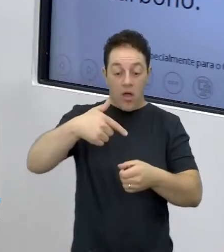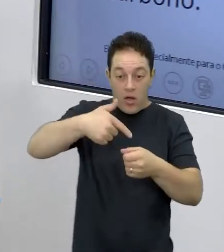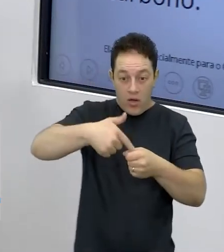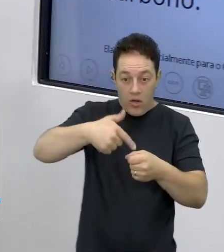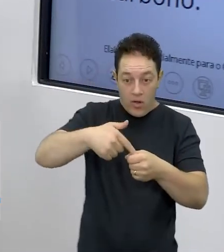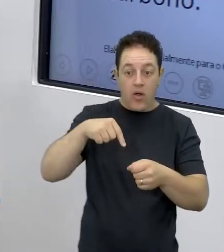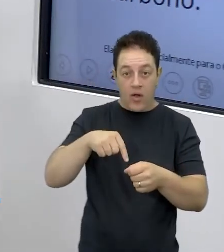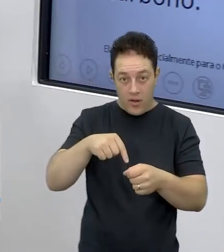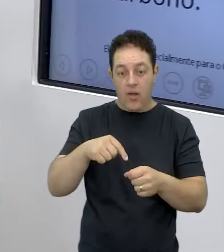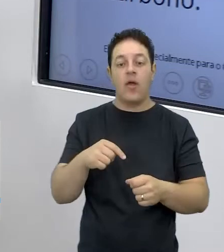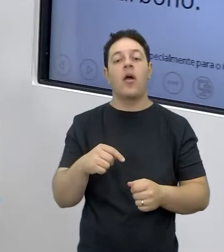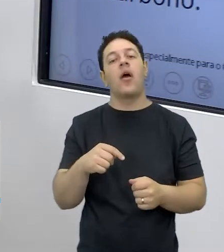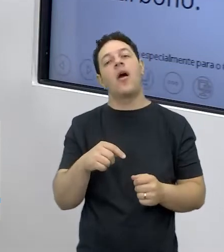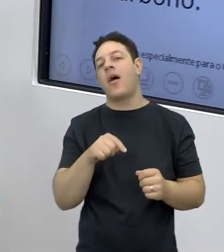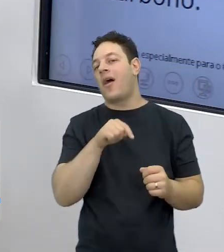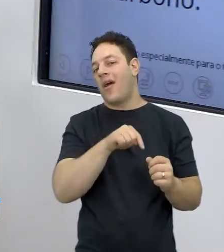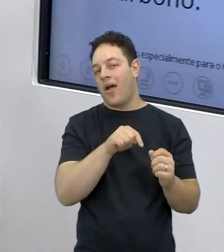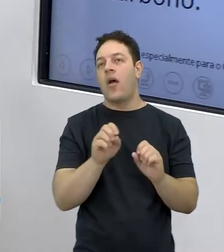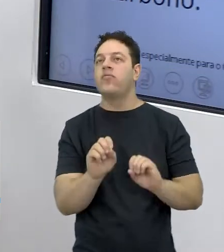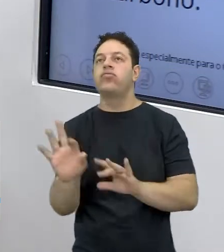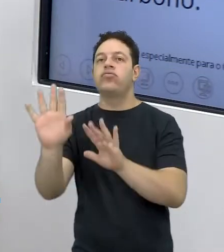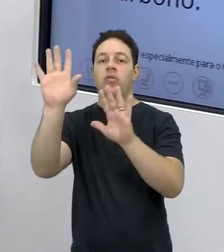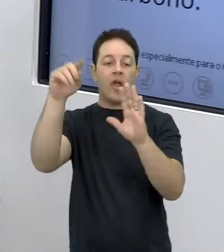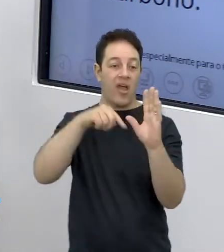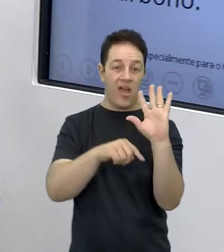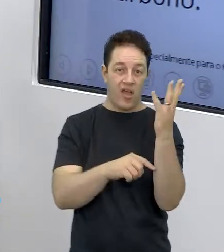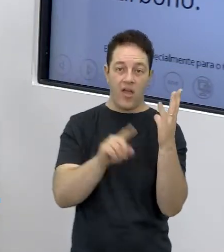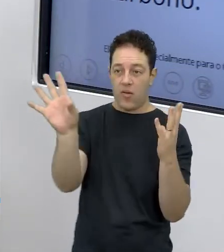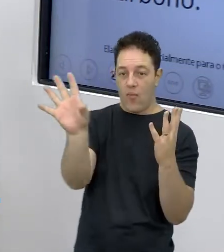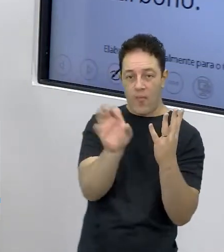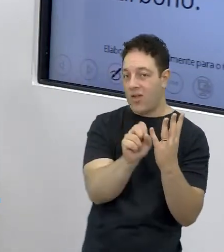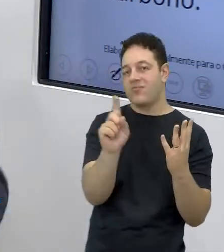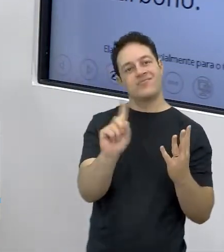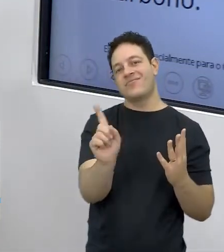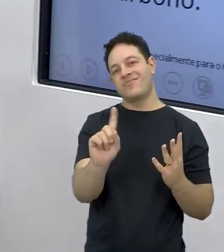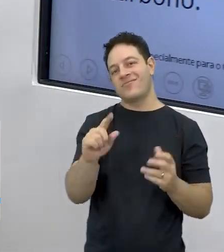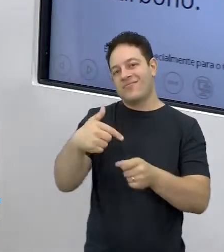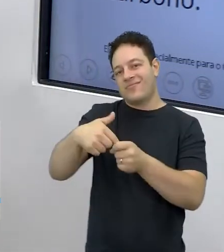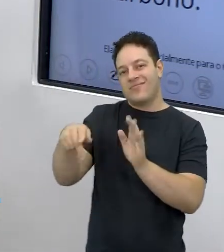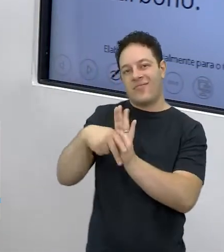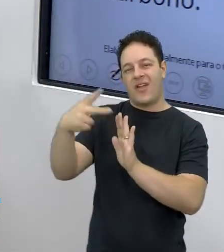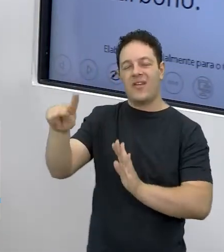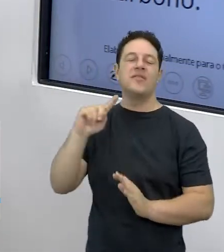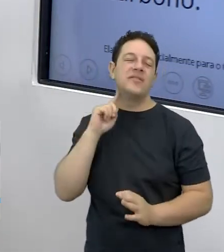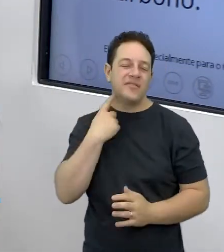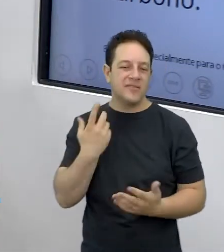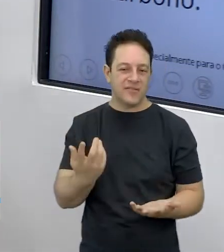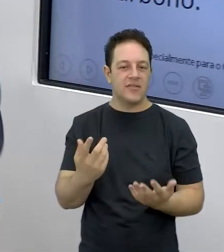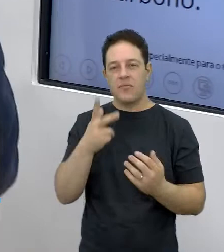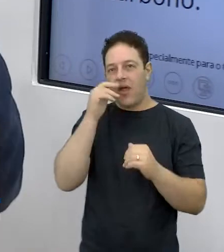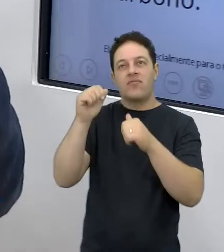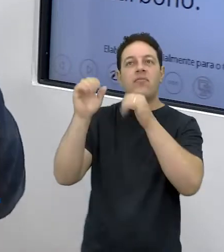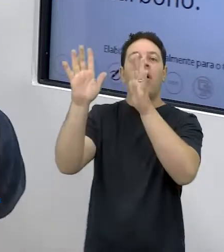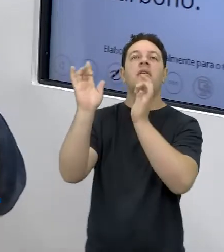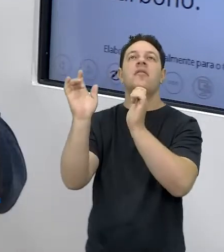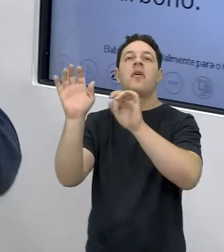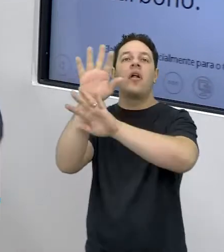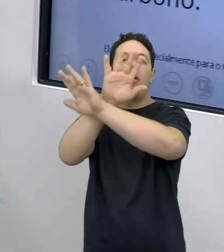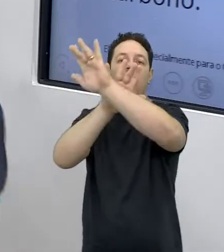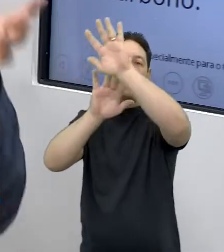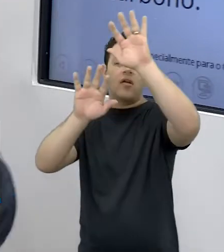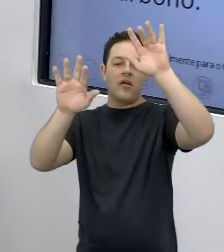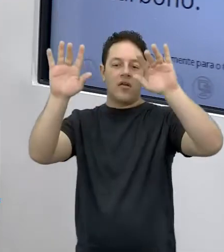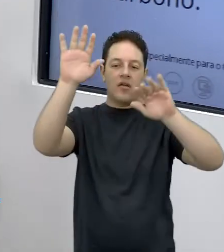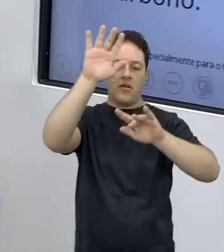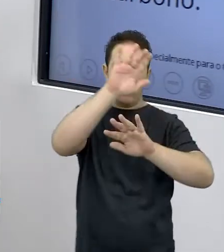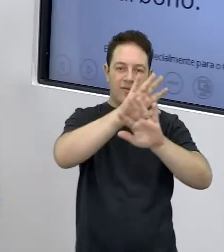este combustível a planta não recolhe, não consegue recolher, tá certo? Então ele fica mais, tem muito